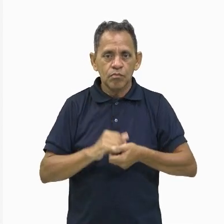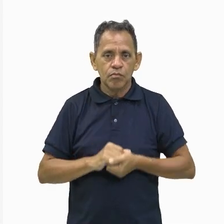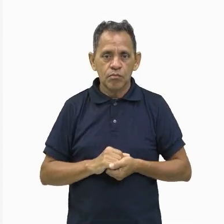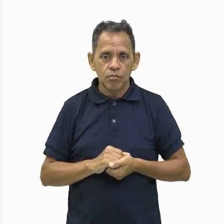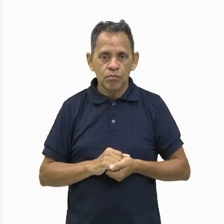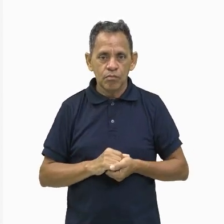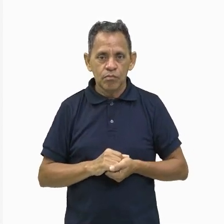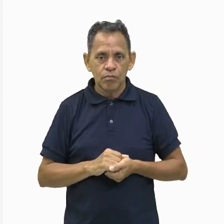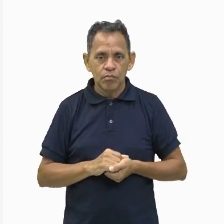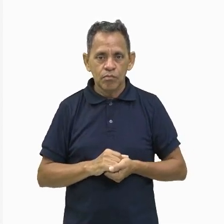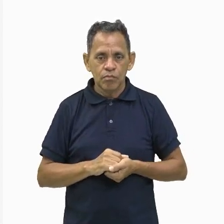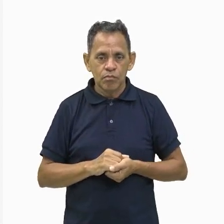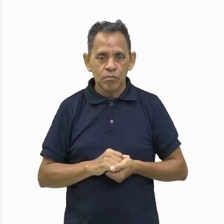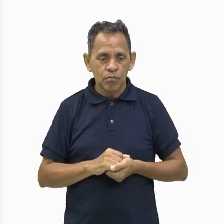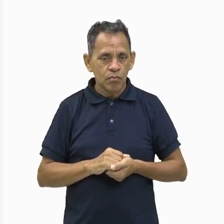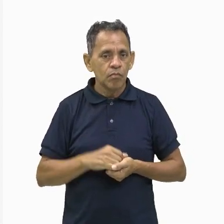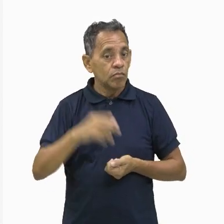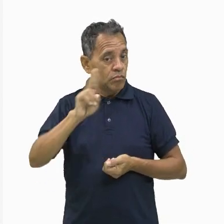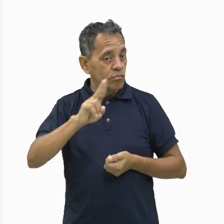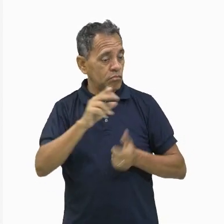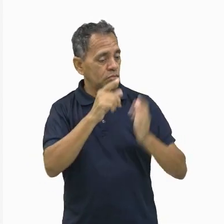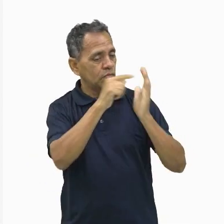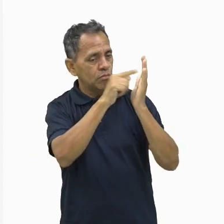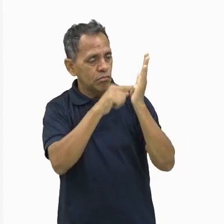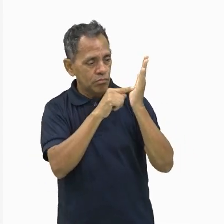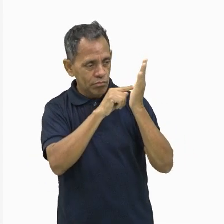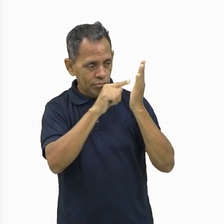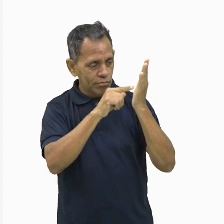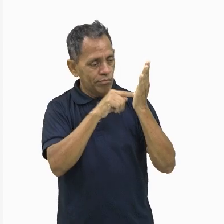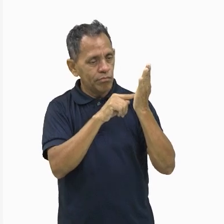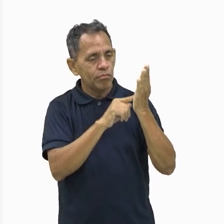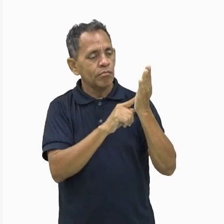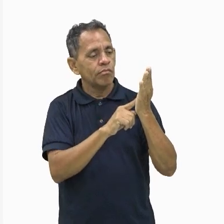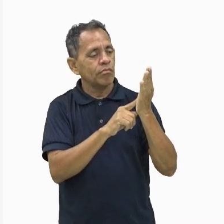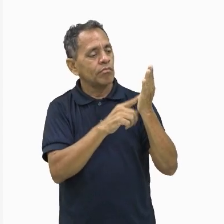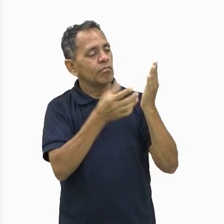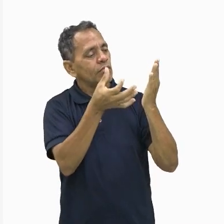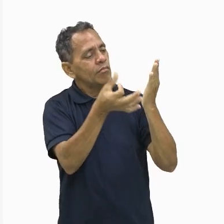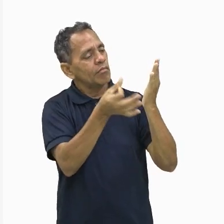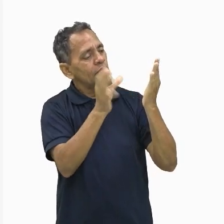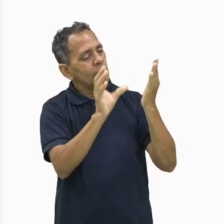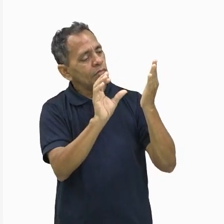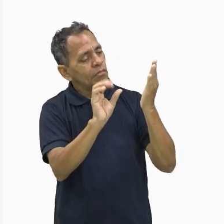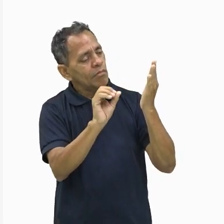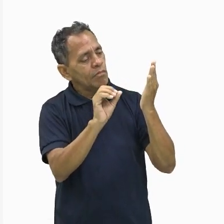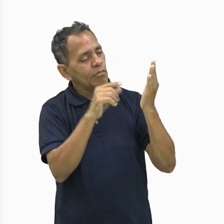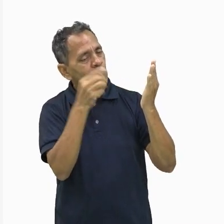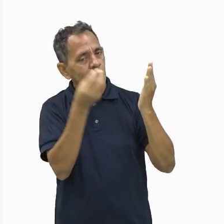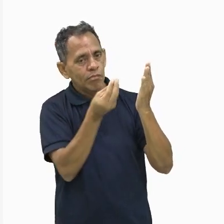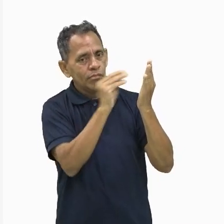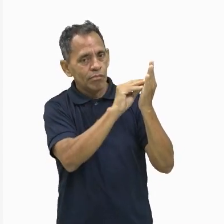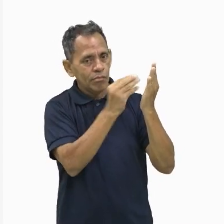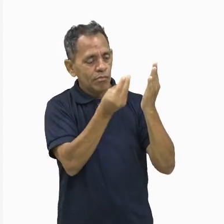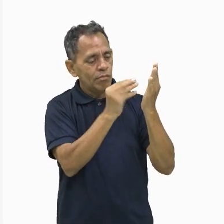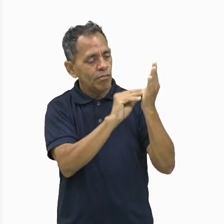esse cálculo aqui na calculadora. Vem aqui comigo. Vamos lá, 60